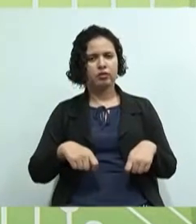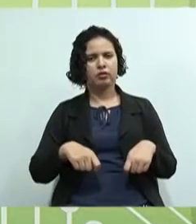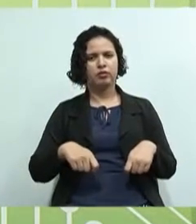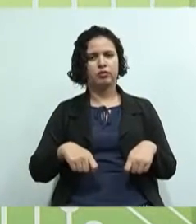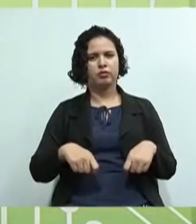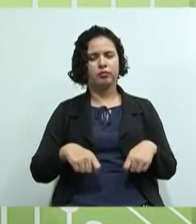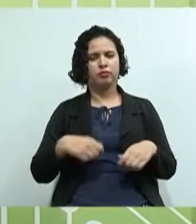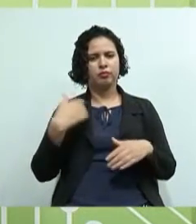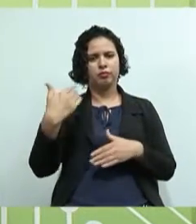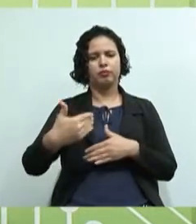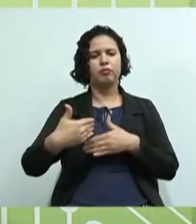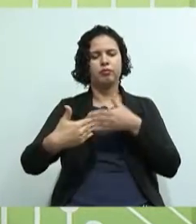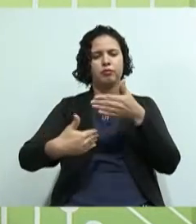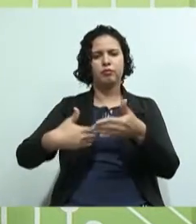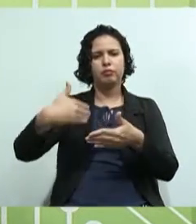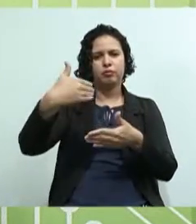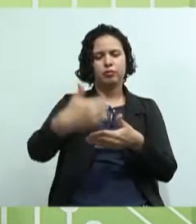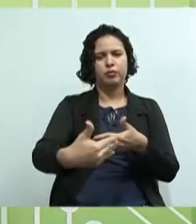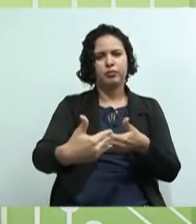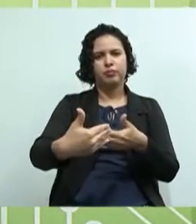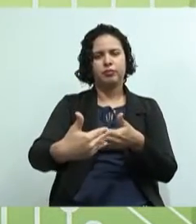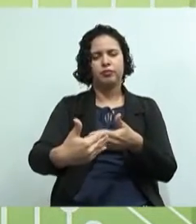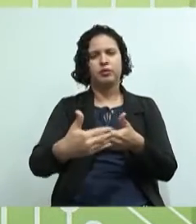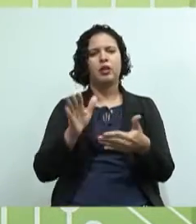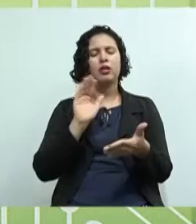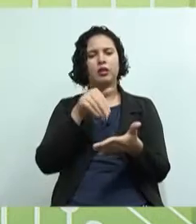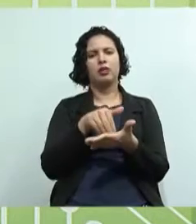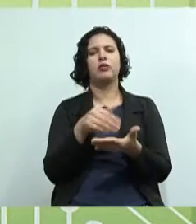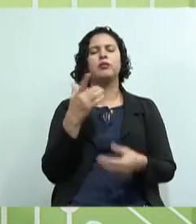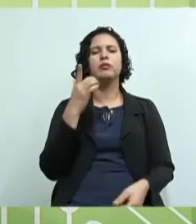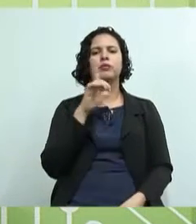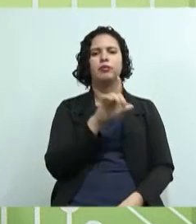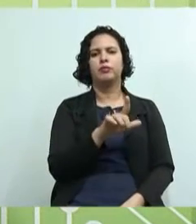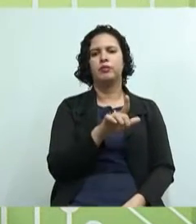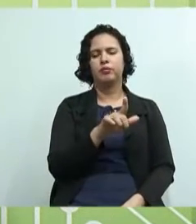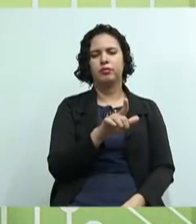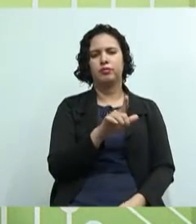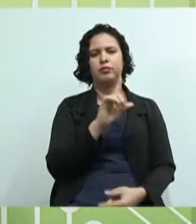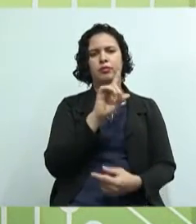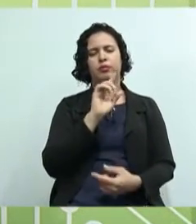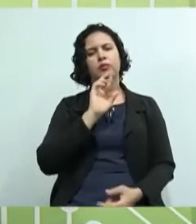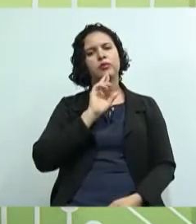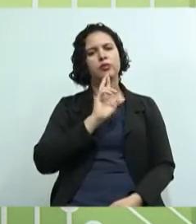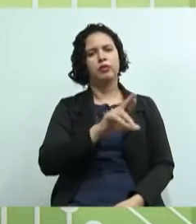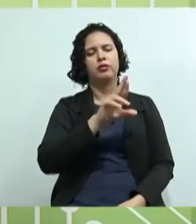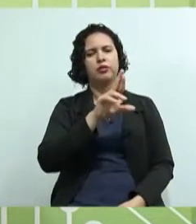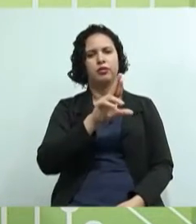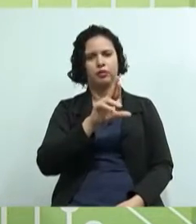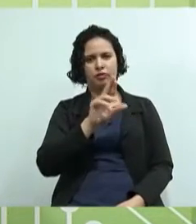objetivo subsequente. E assim sucessivamente até alcançar os resultados que a empresa